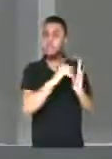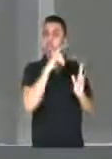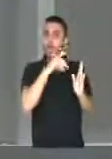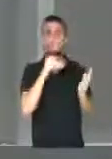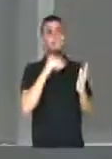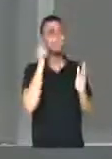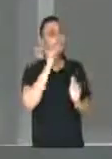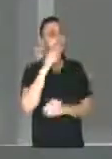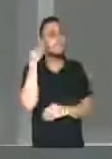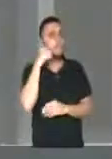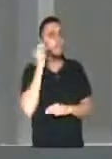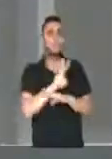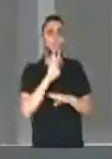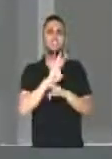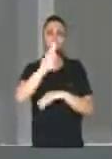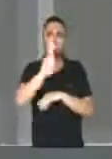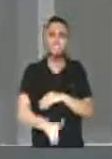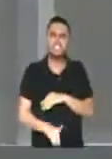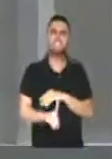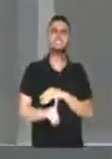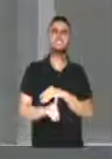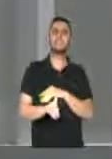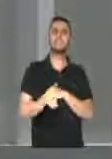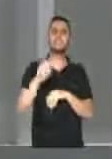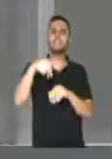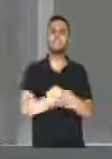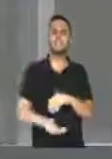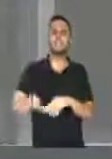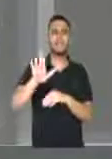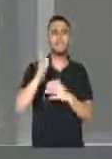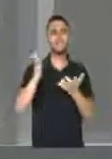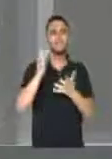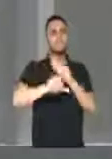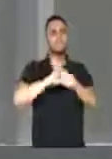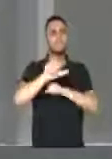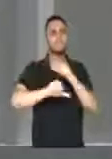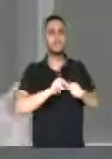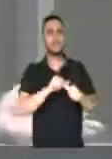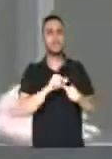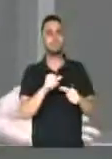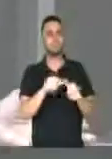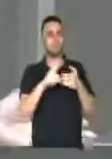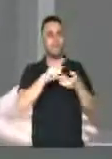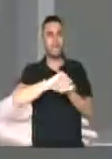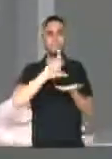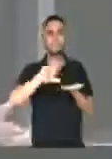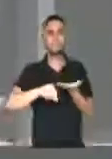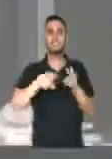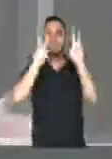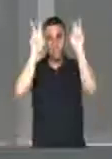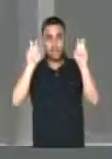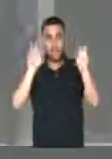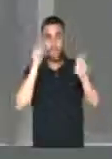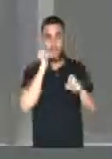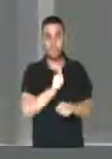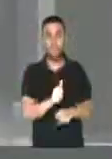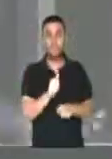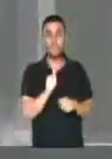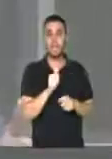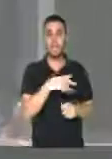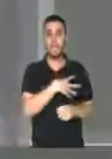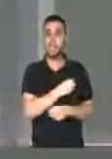nacionais, querem alterar um artigo que dispõe sobre gestantes e lactantes. E aqui vem os senhores senadores dizerem